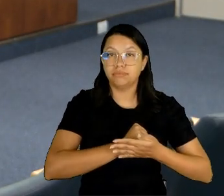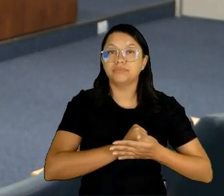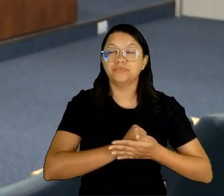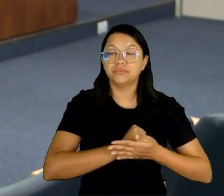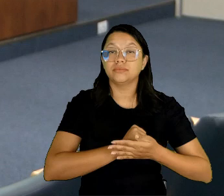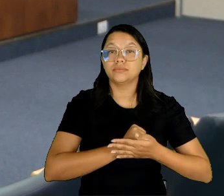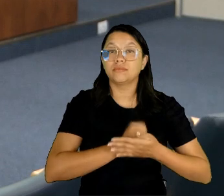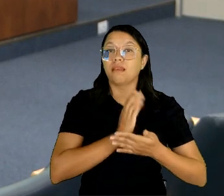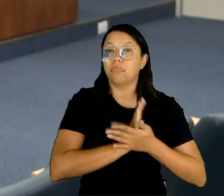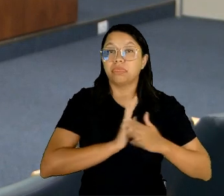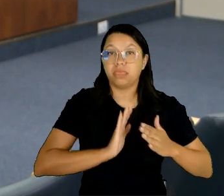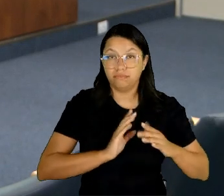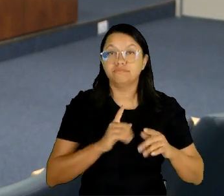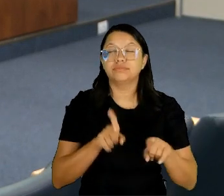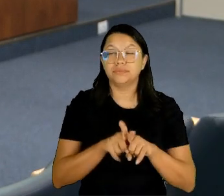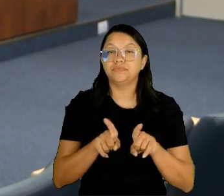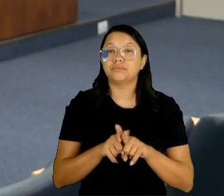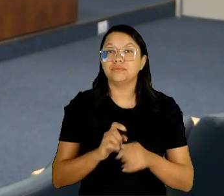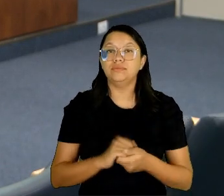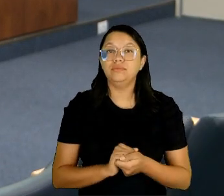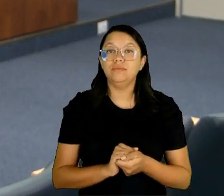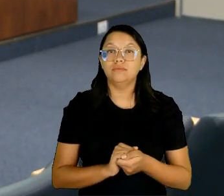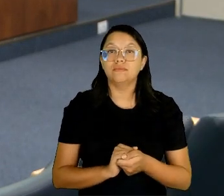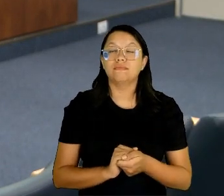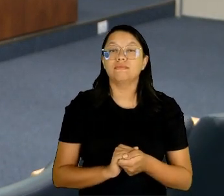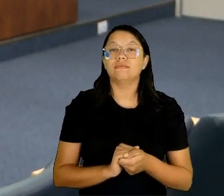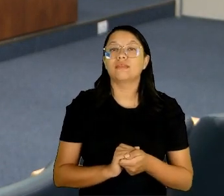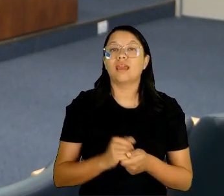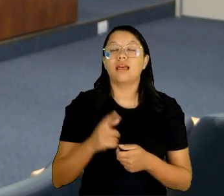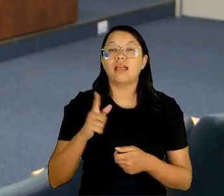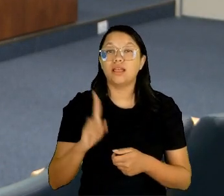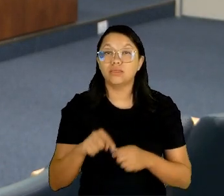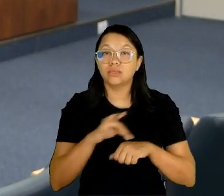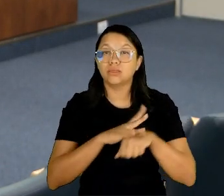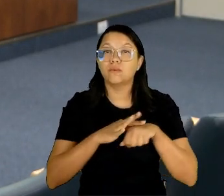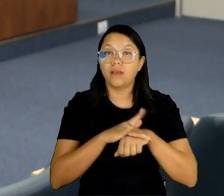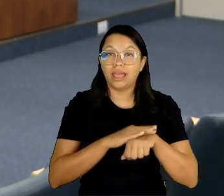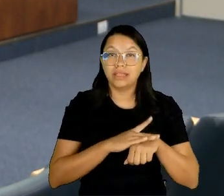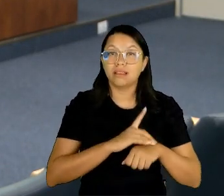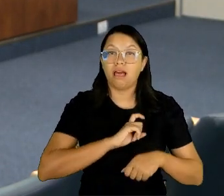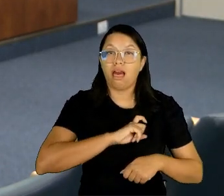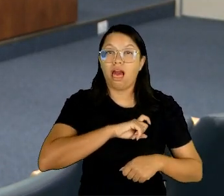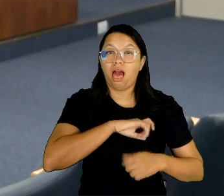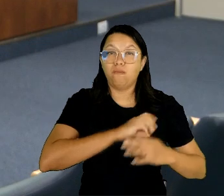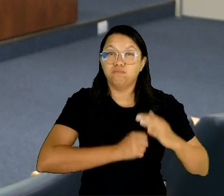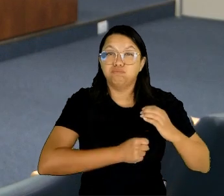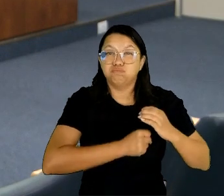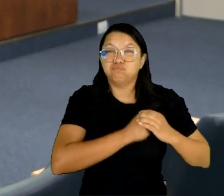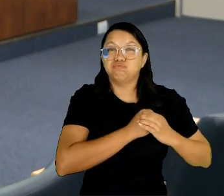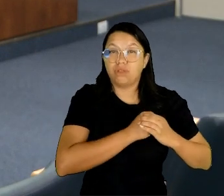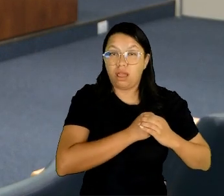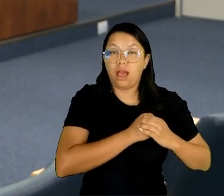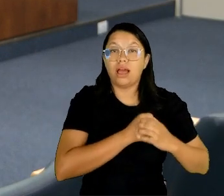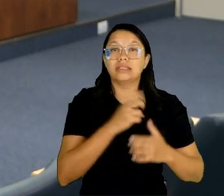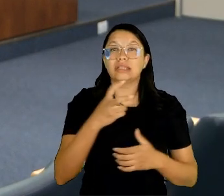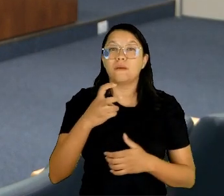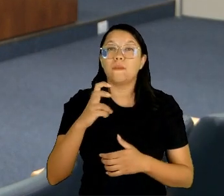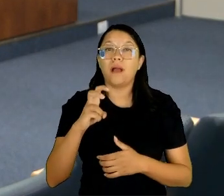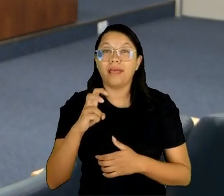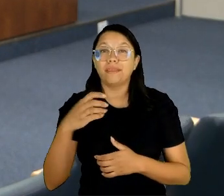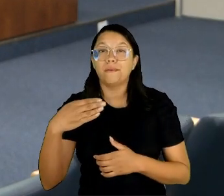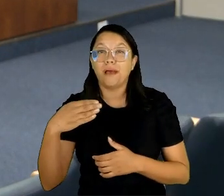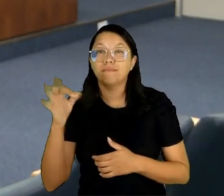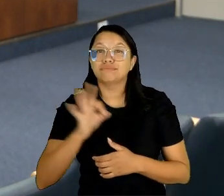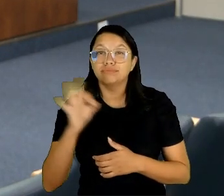doença coronariana, que é aquela obstrução do coração que causa angina no paciente, infarto, morte súbita, é responsável por